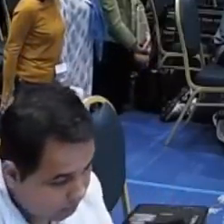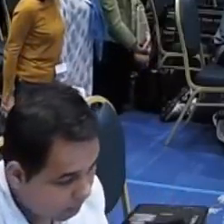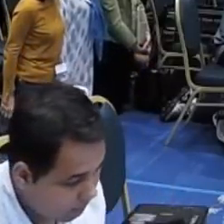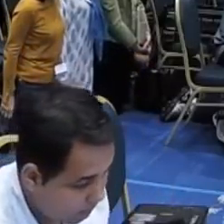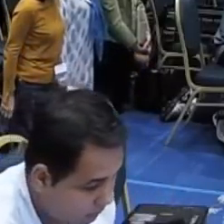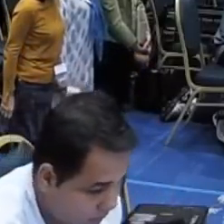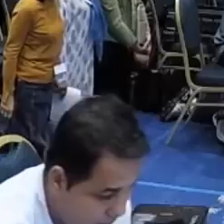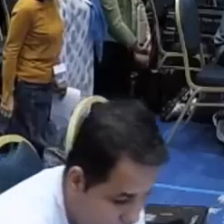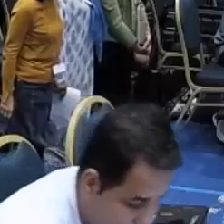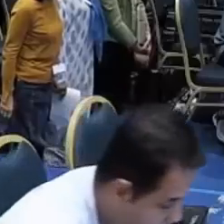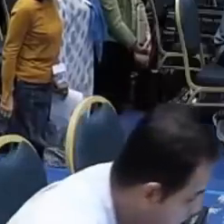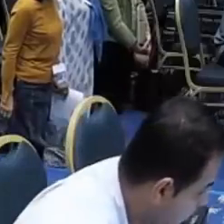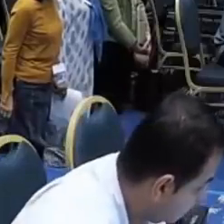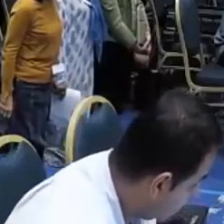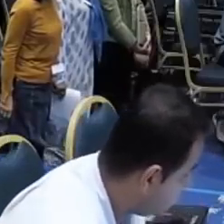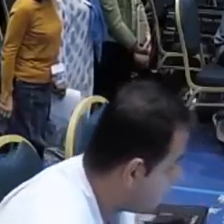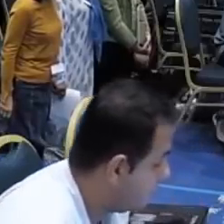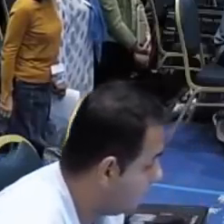Glória a Jesus.